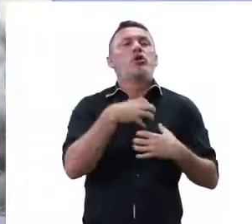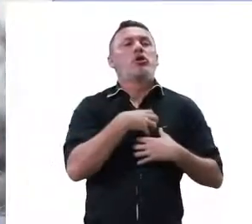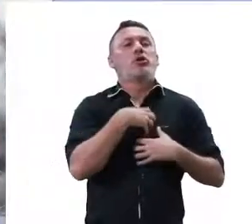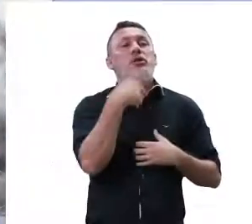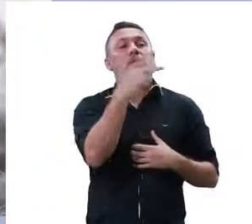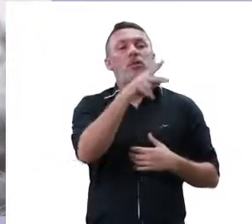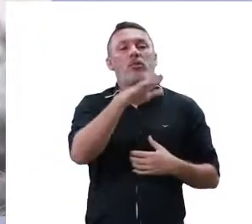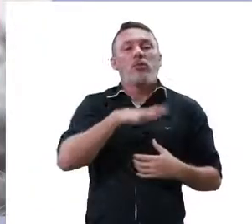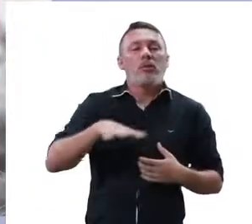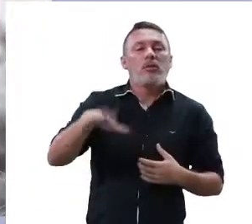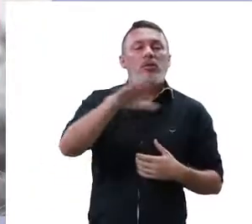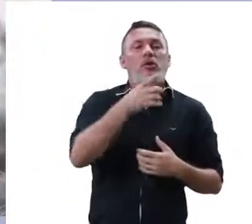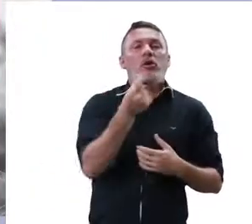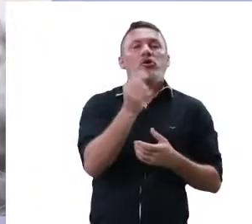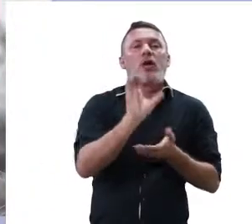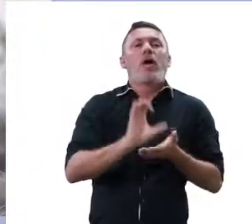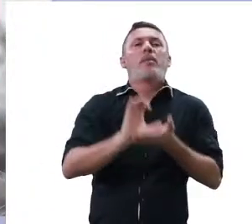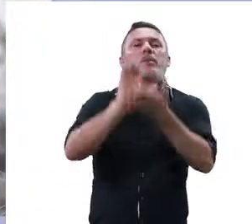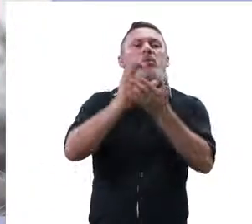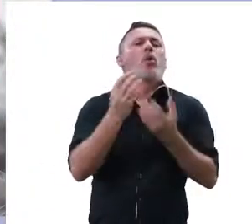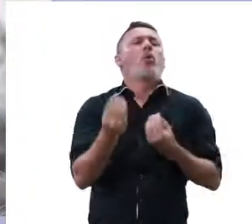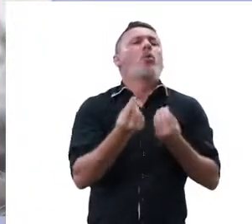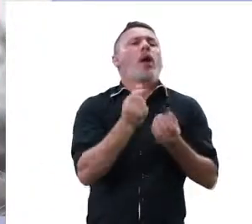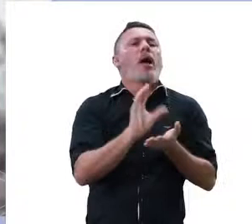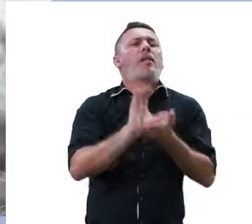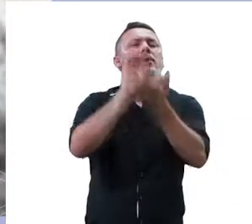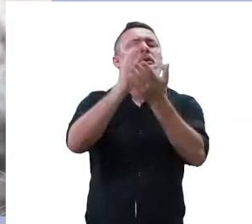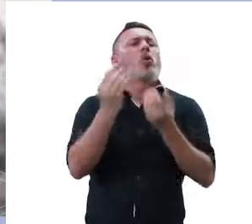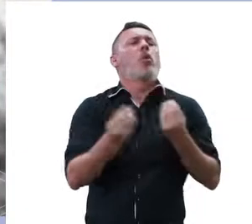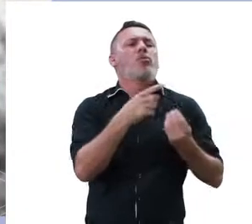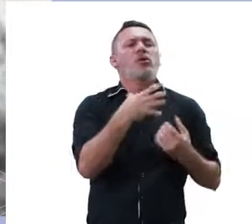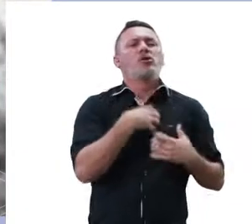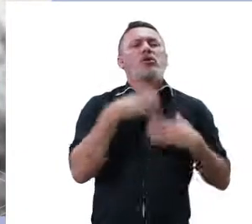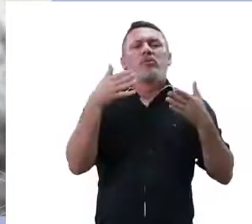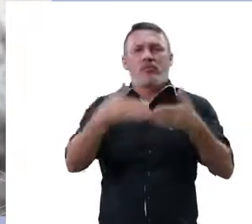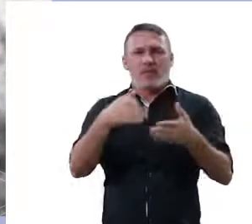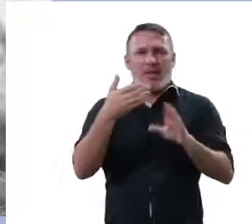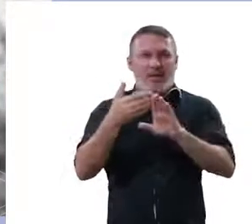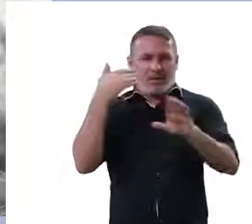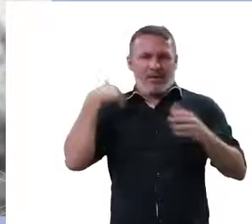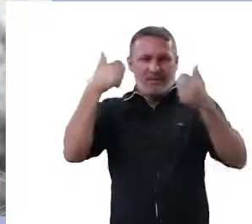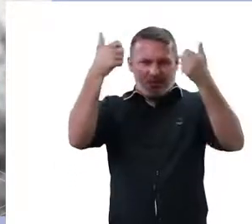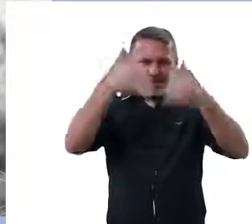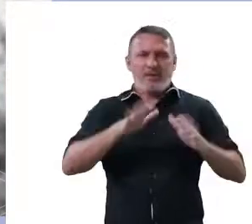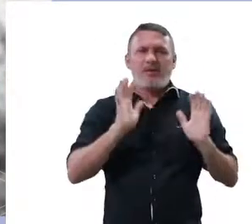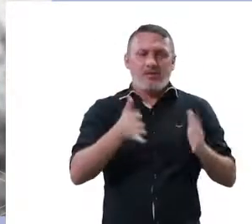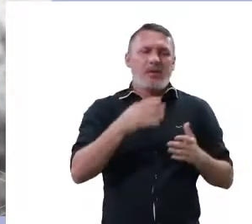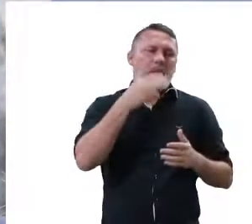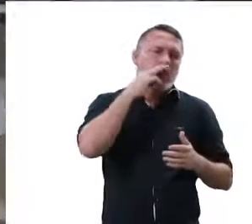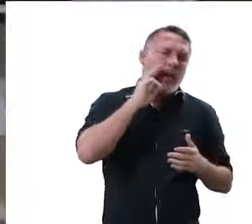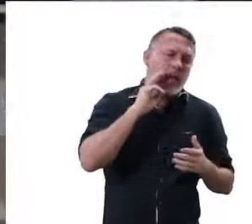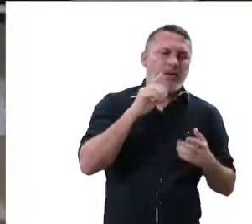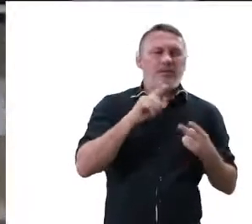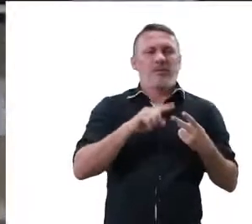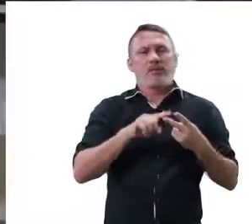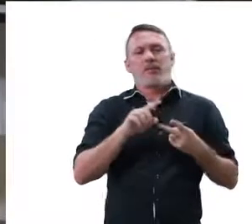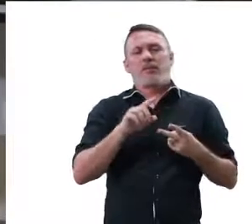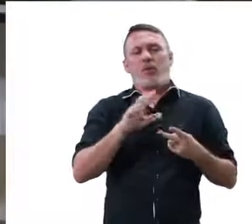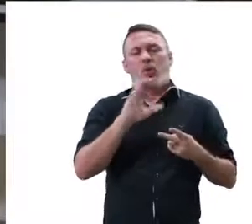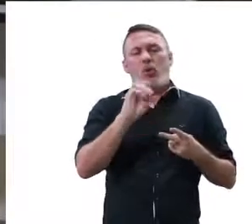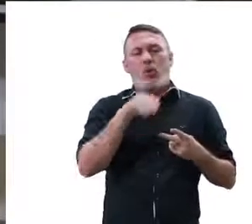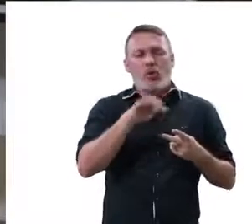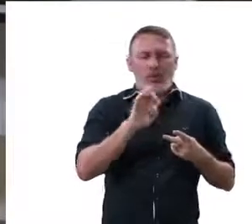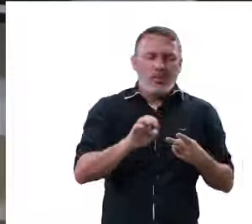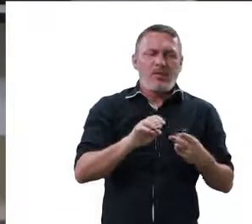Vocês vejam que o objeto de estudo de todos esses sociólogos, do Comte, do Durkheim, do Marx,